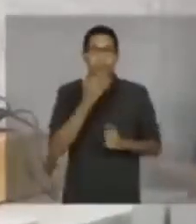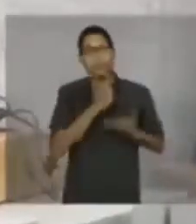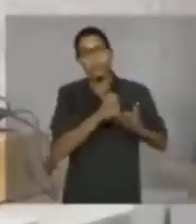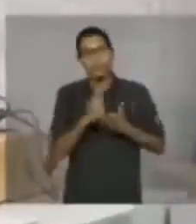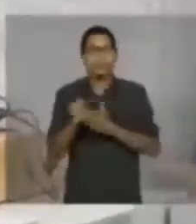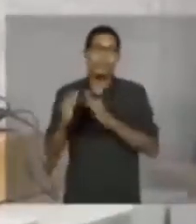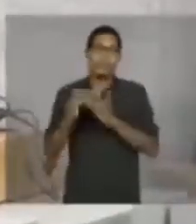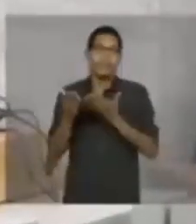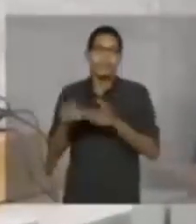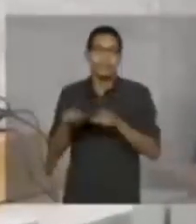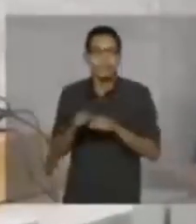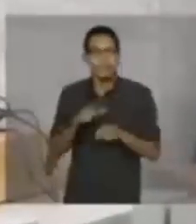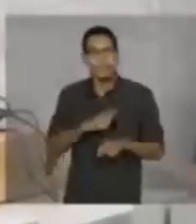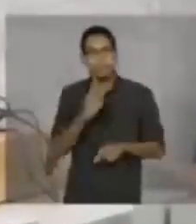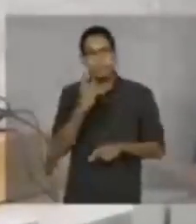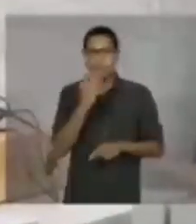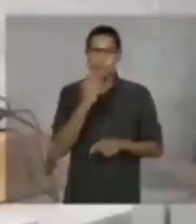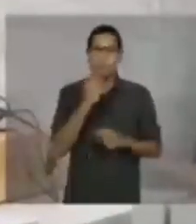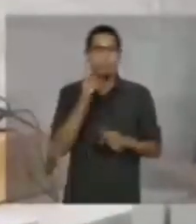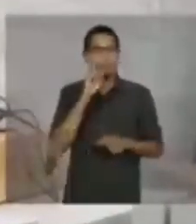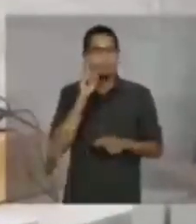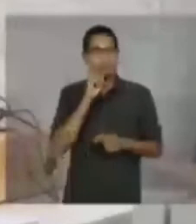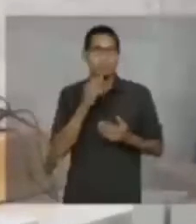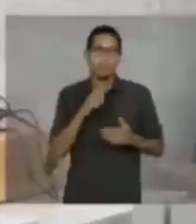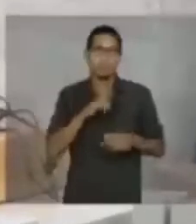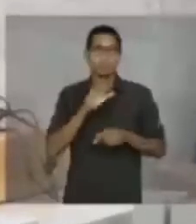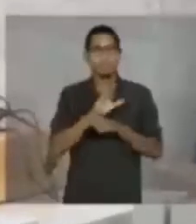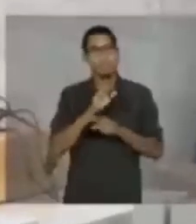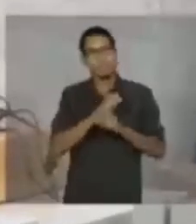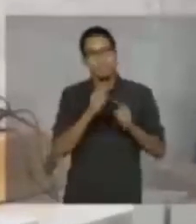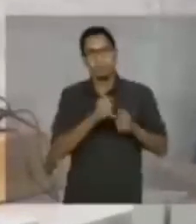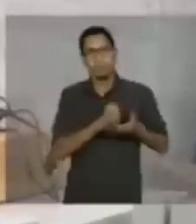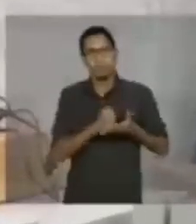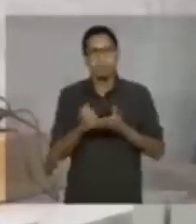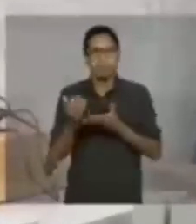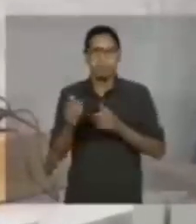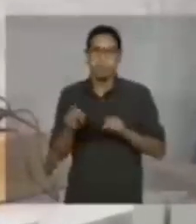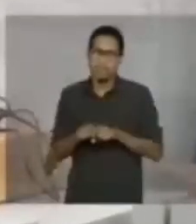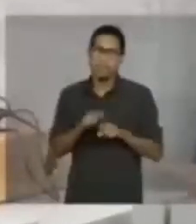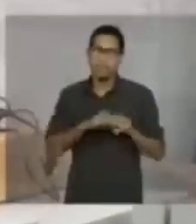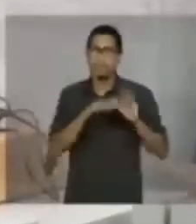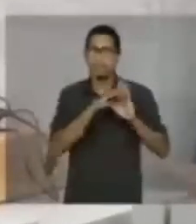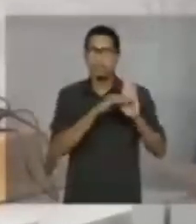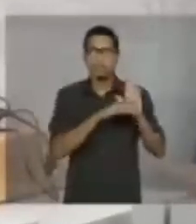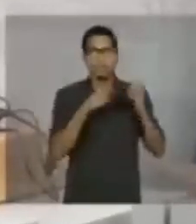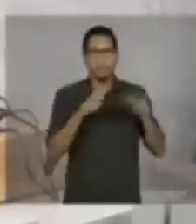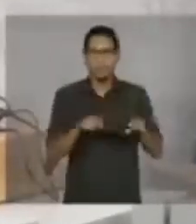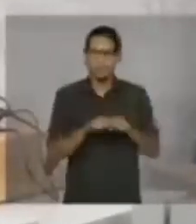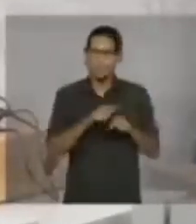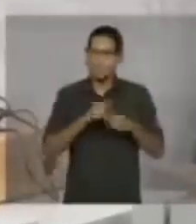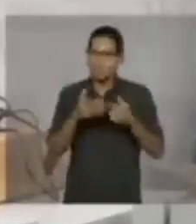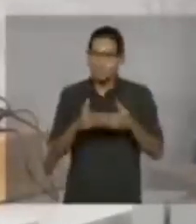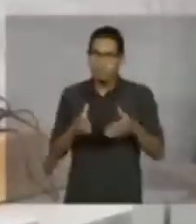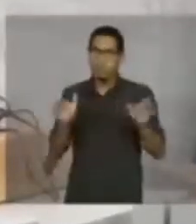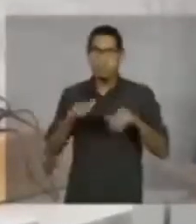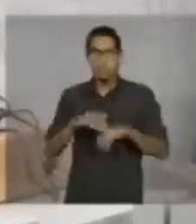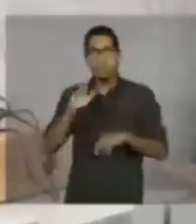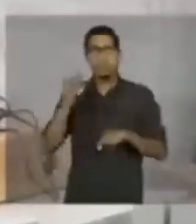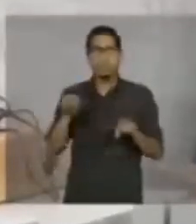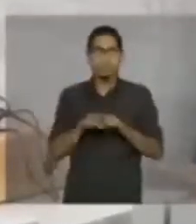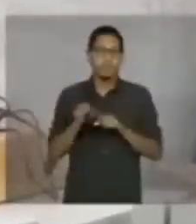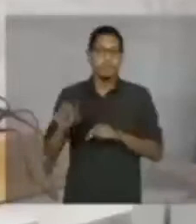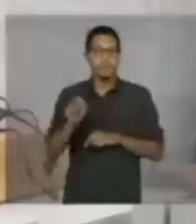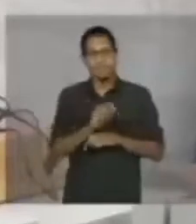em domicílio, uma refeição por dia, pela assistência social. Esse é um programa que podia ter uma cobertura muito maior, muito